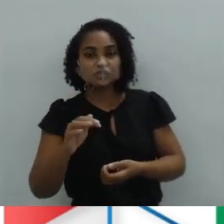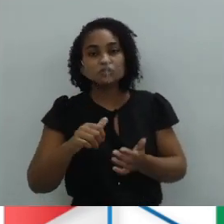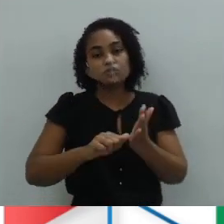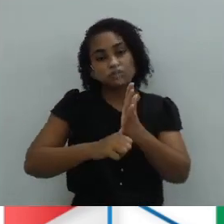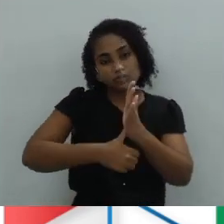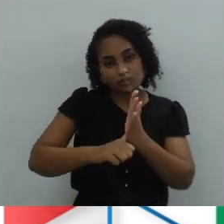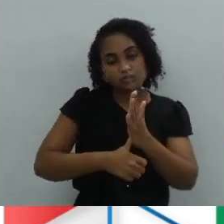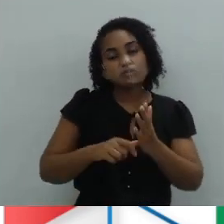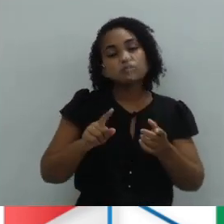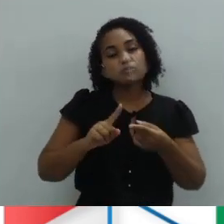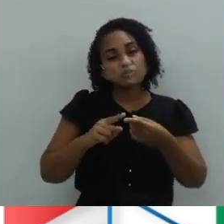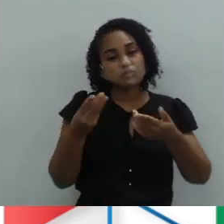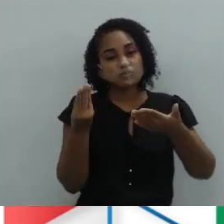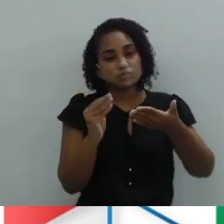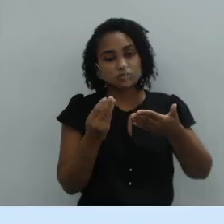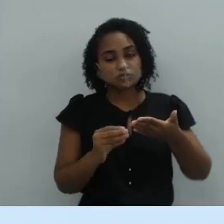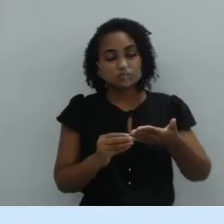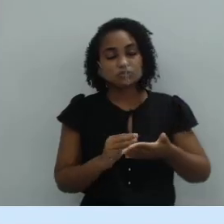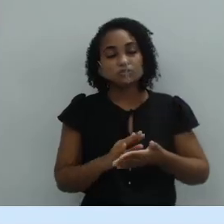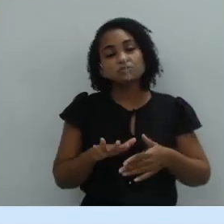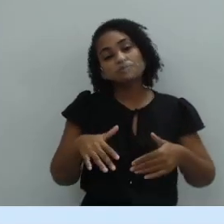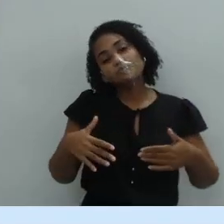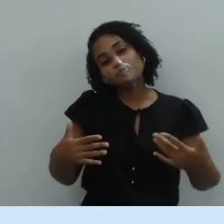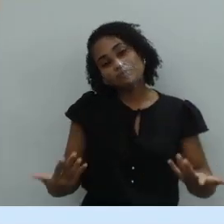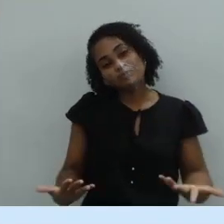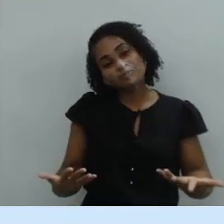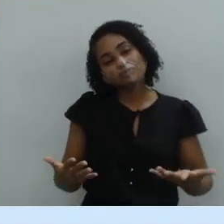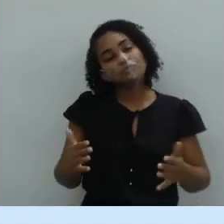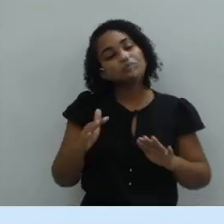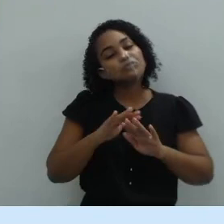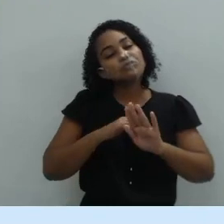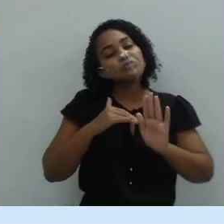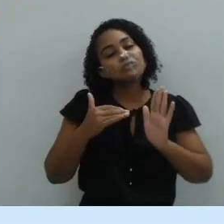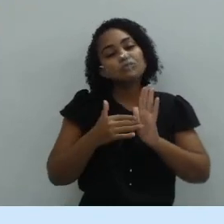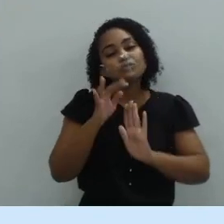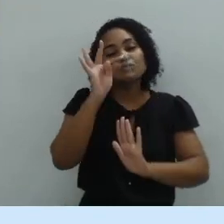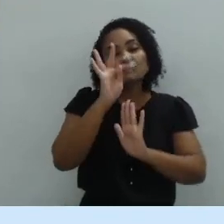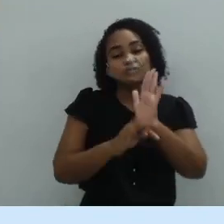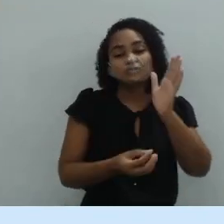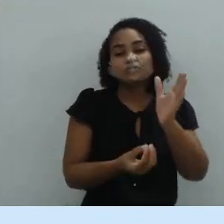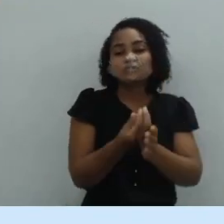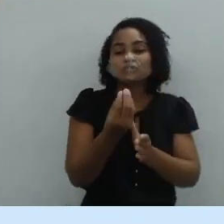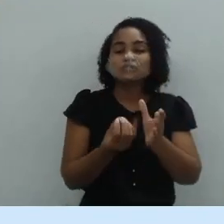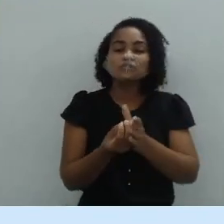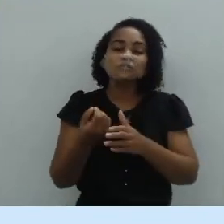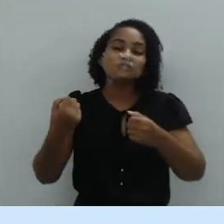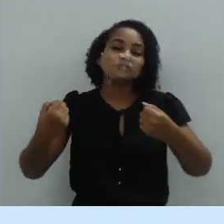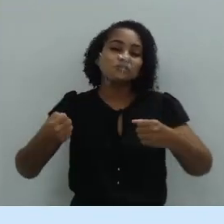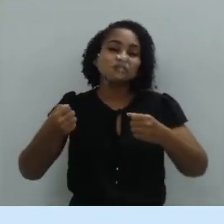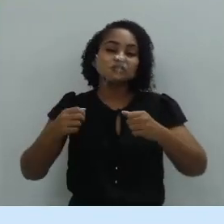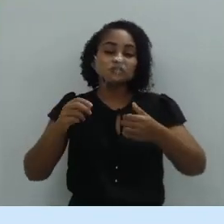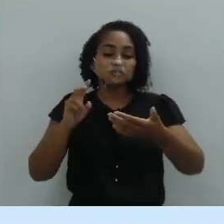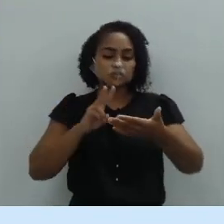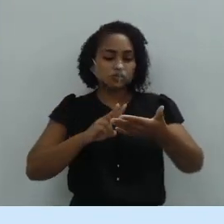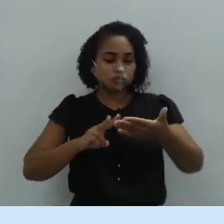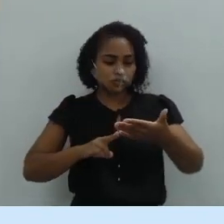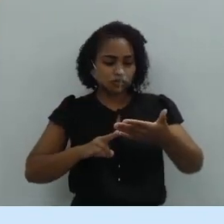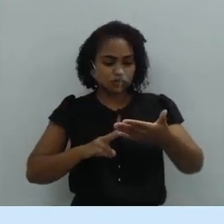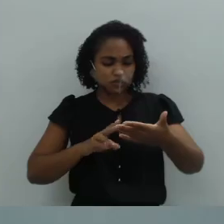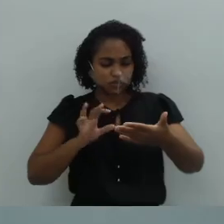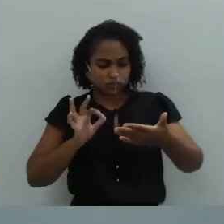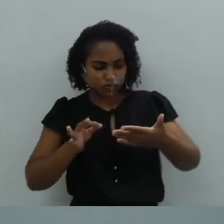RG e CPF. Bem, gente, como todo texto produzido, a gente precisa revisar, a